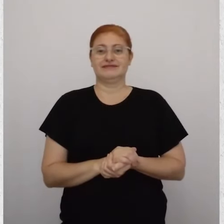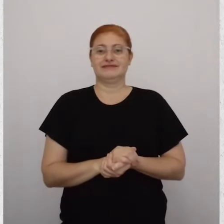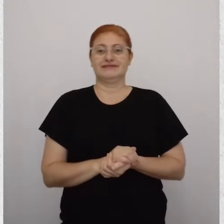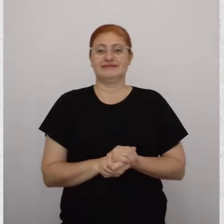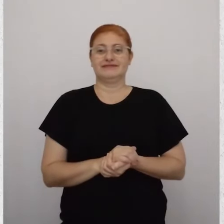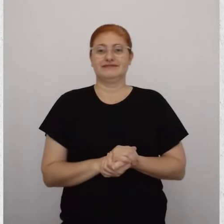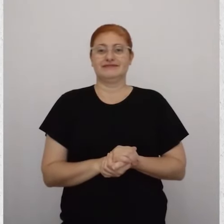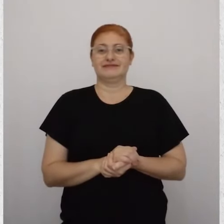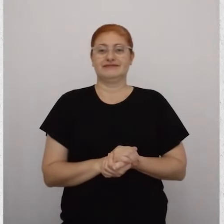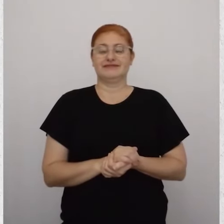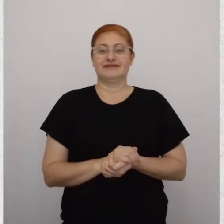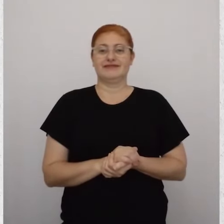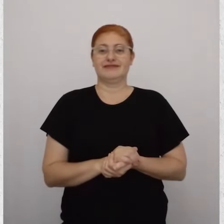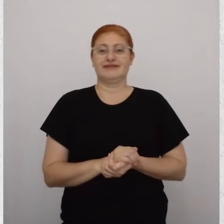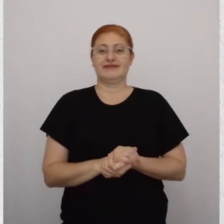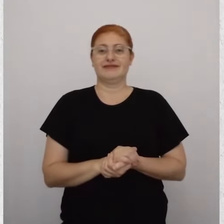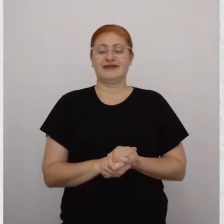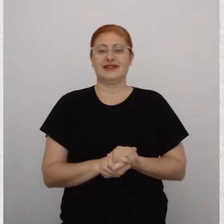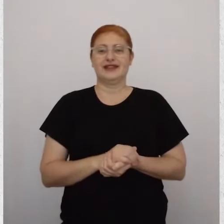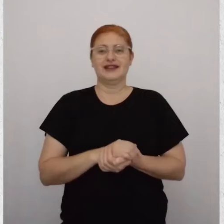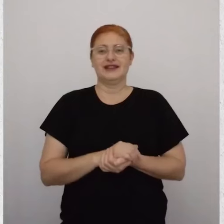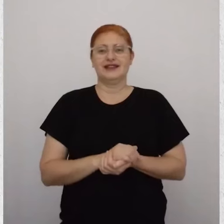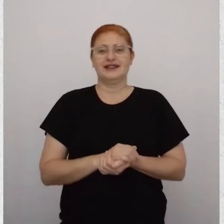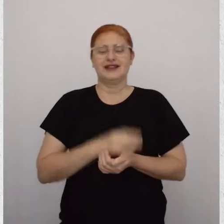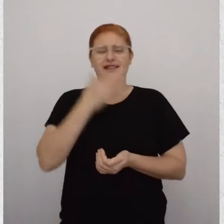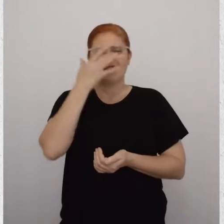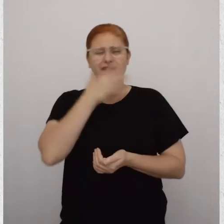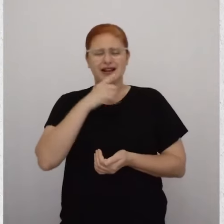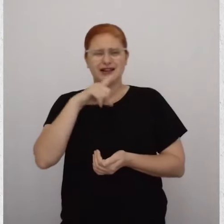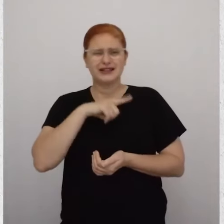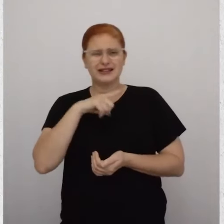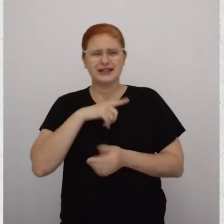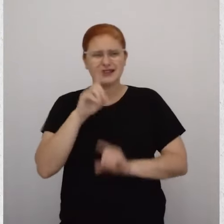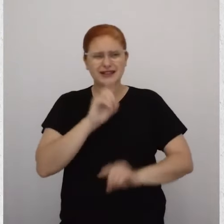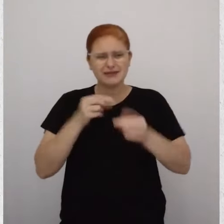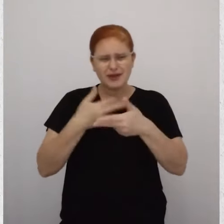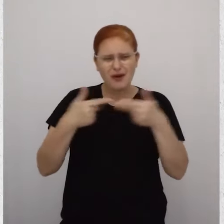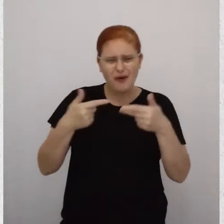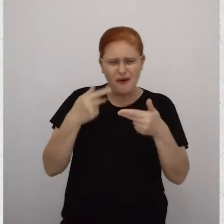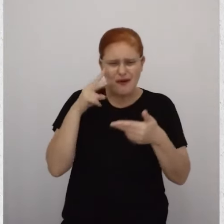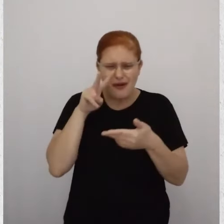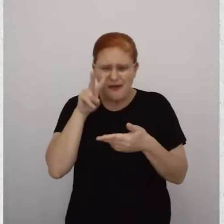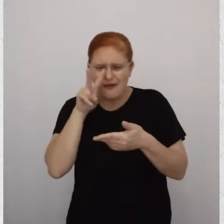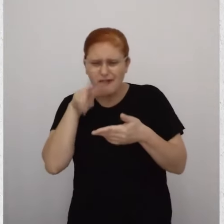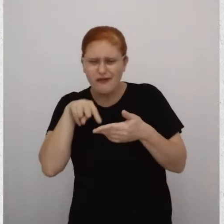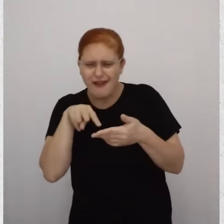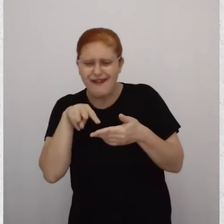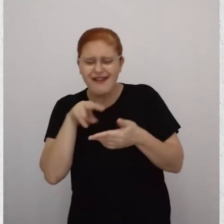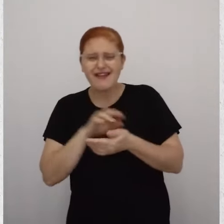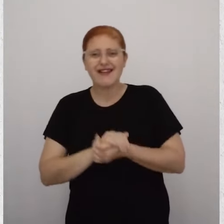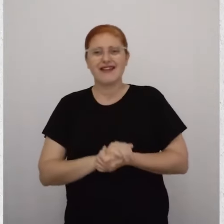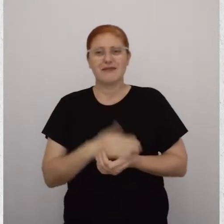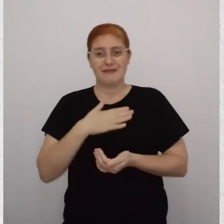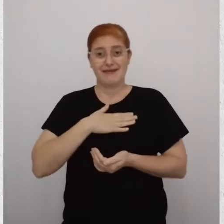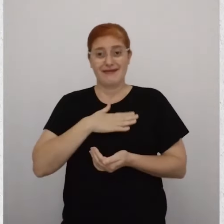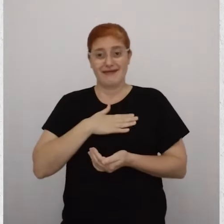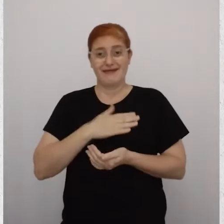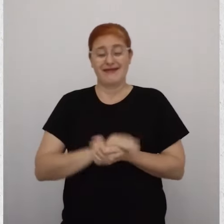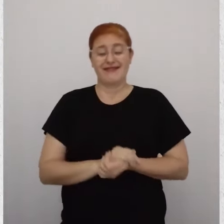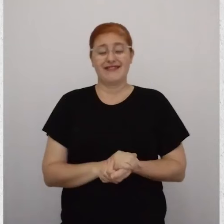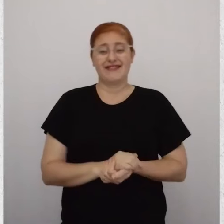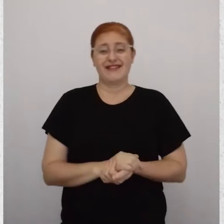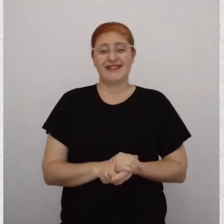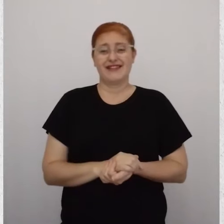também... Deve aparecer alguma coisinha aqui para mim, não é isso? Para eu poder